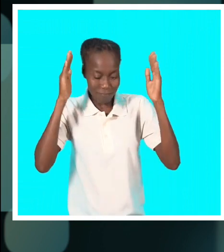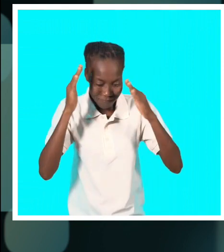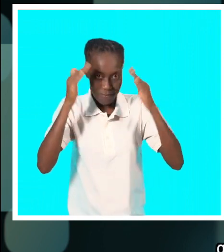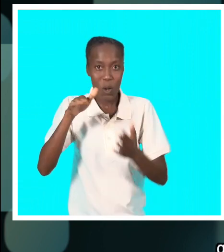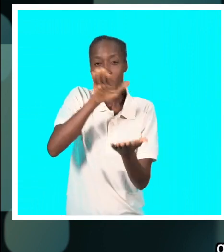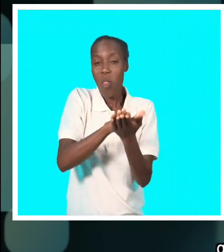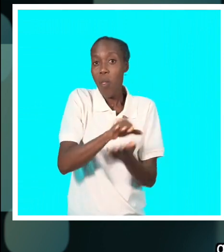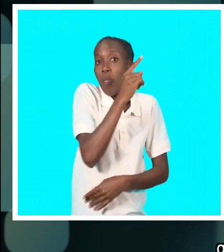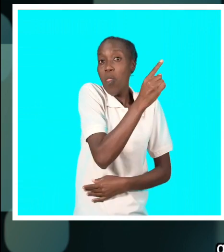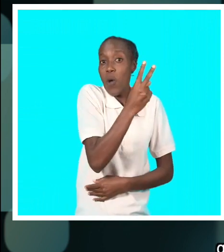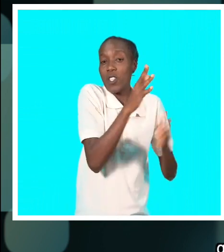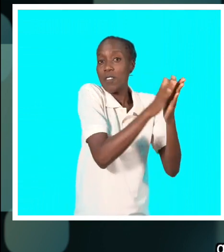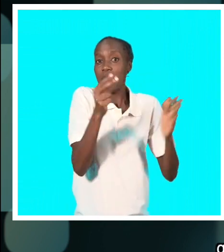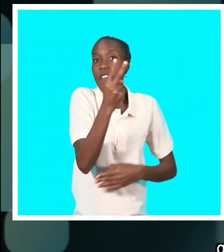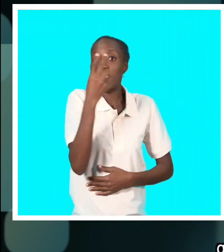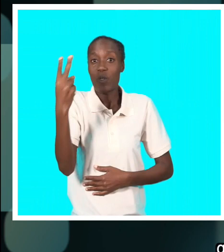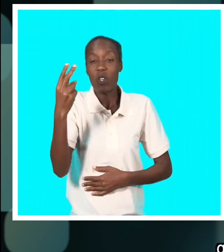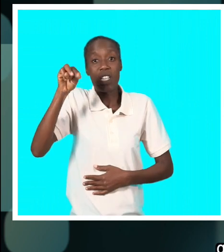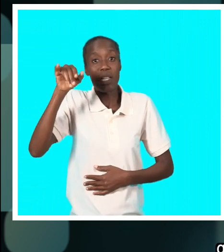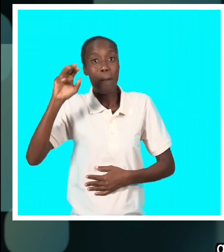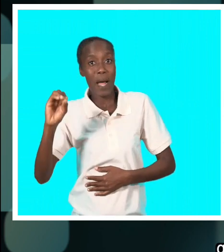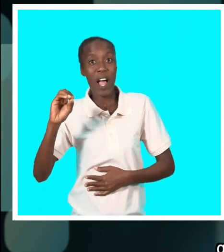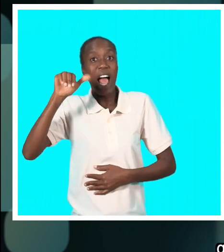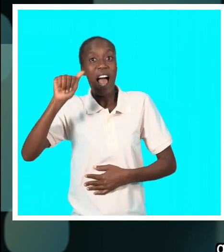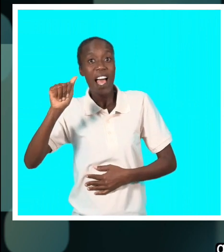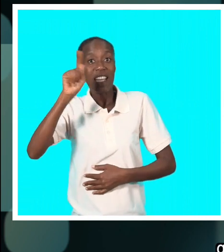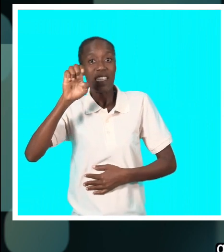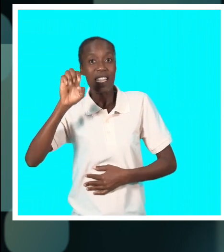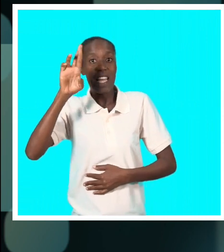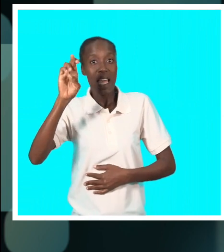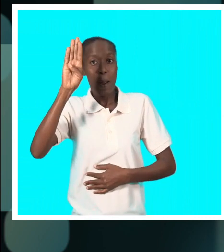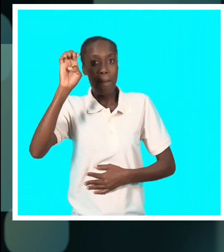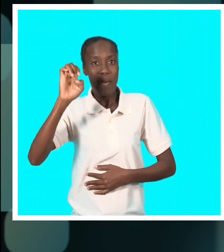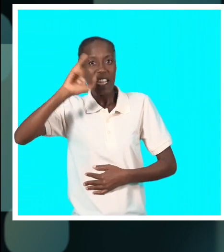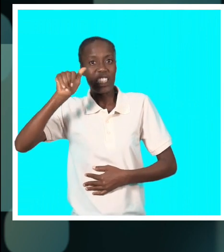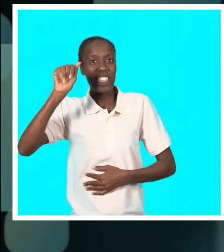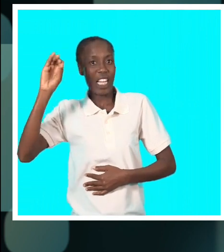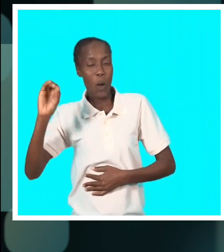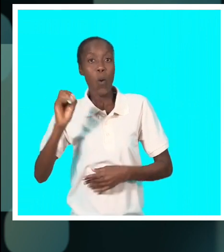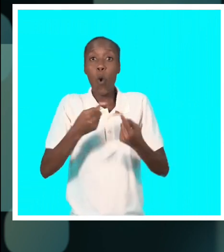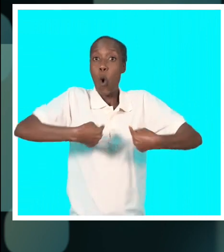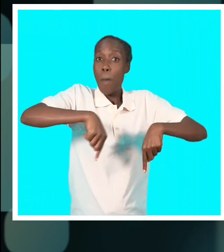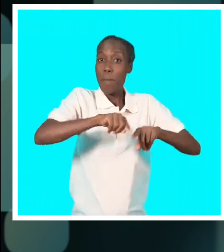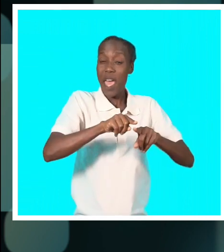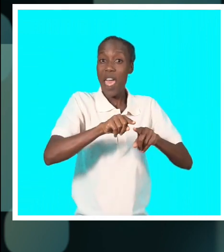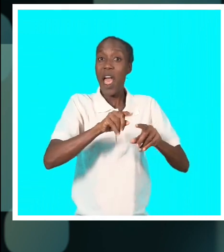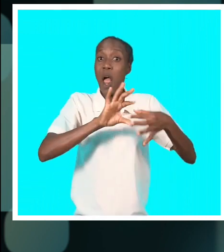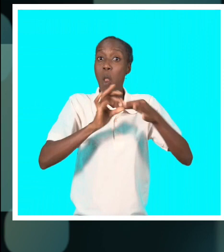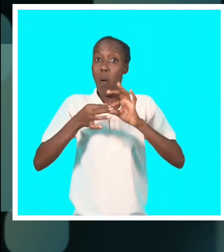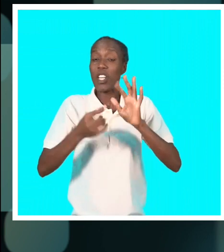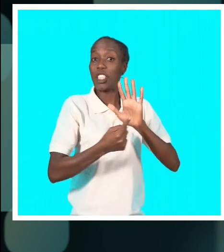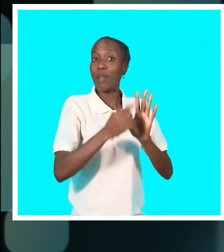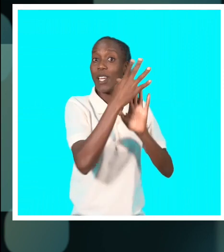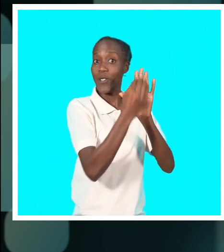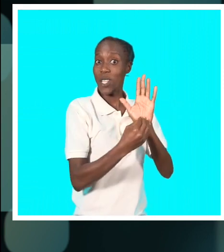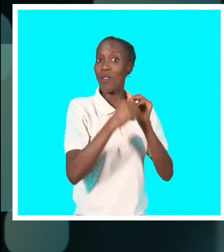que terá lugar de 12 a 22 de maio em Azerbaijão. O Comitê Olímpico espera bons